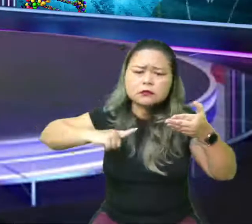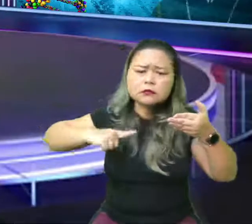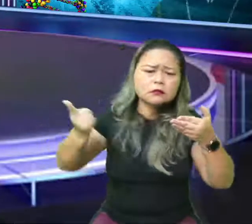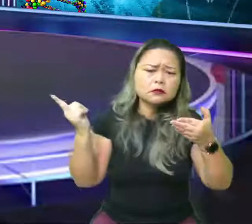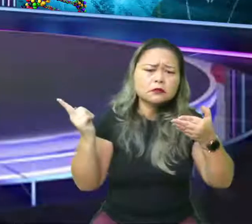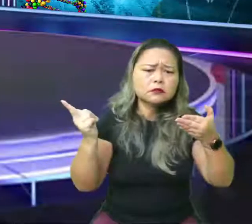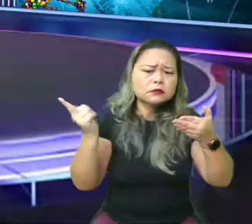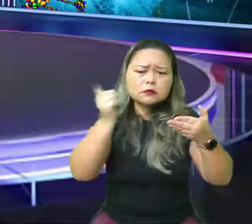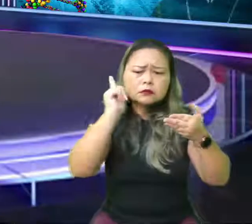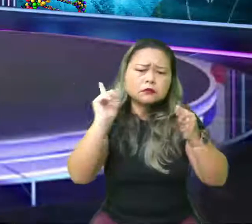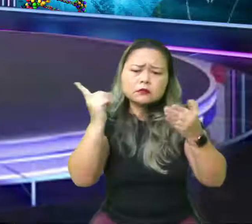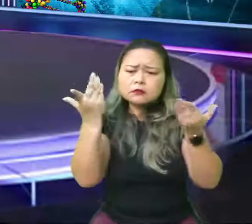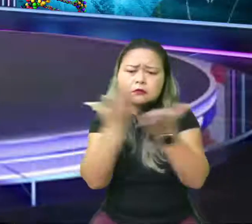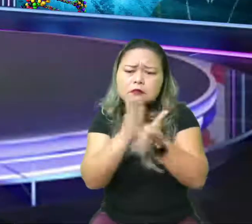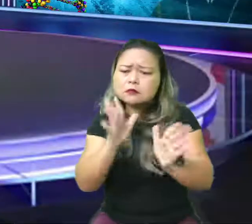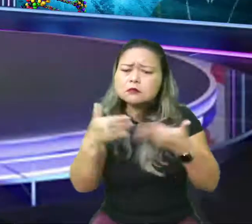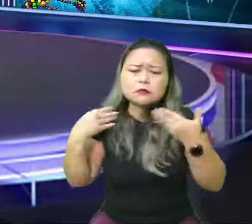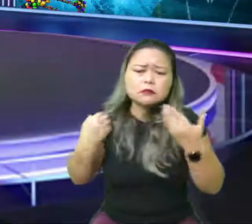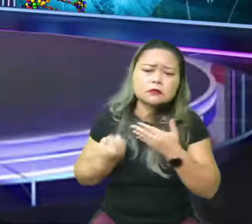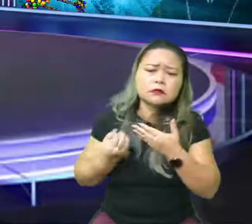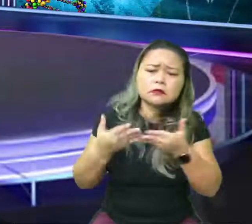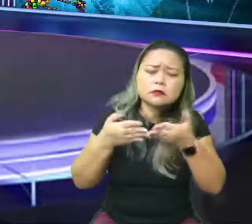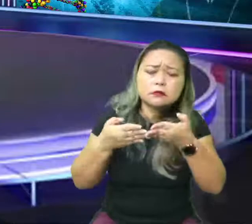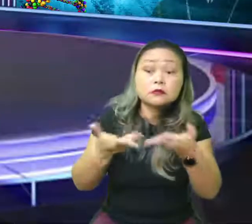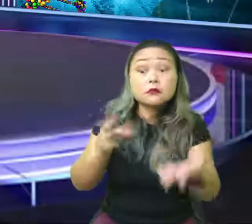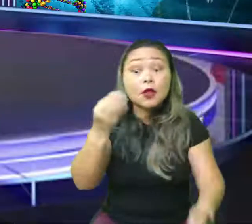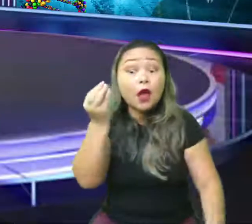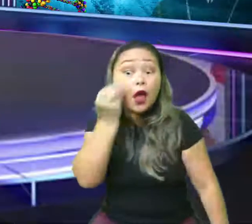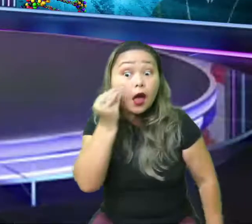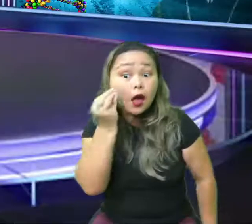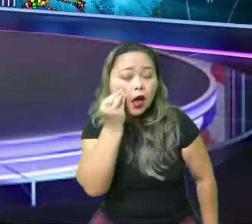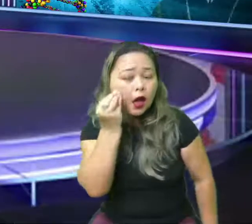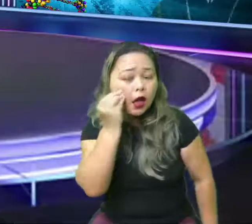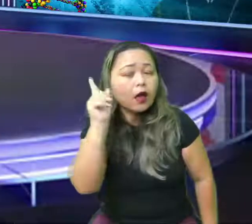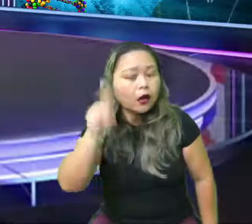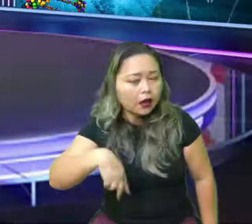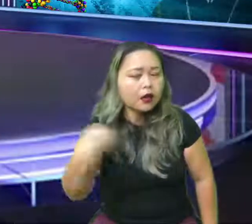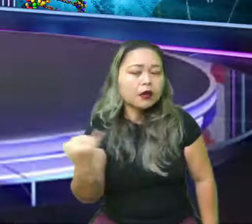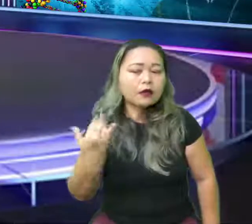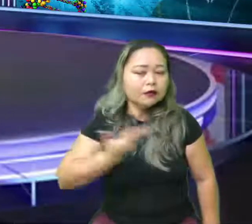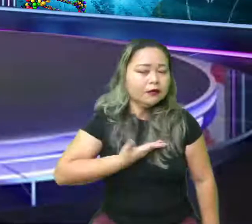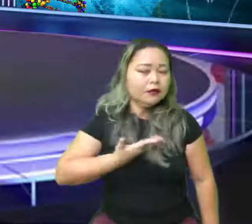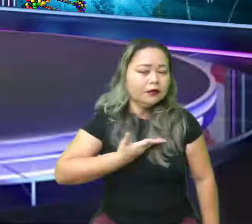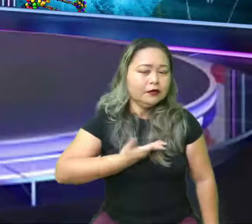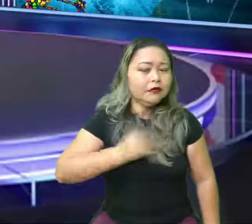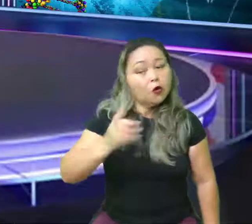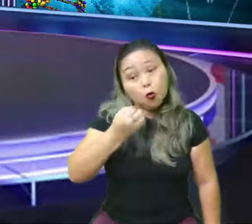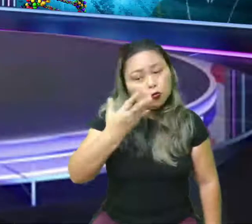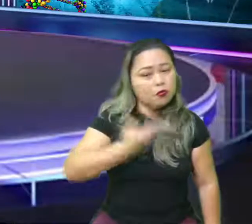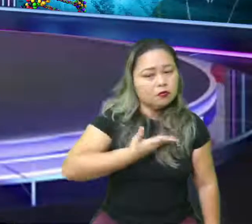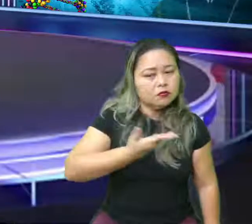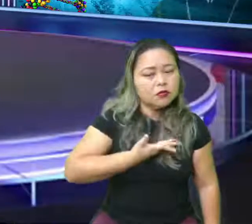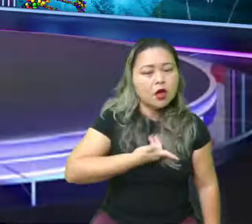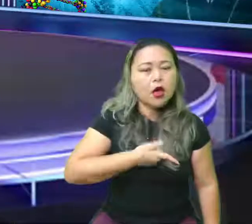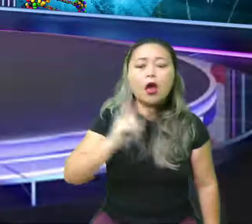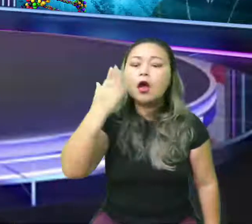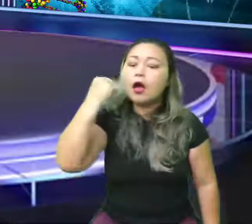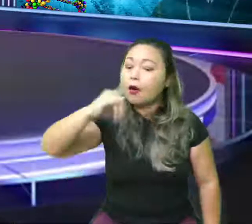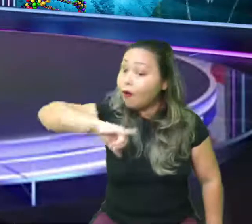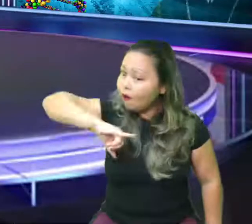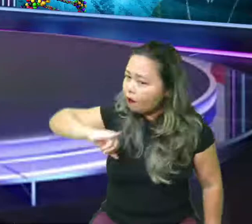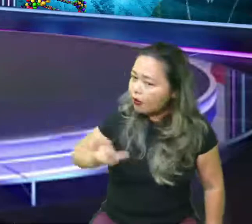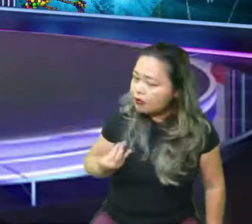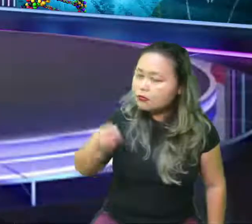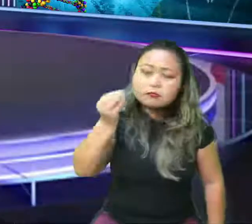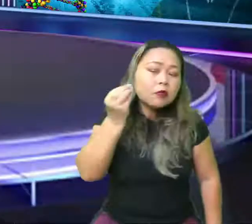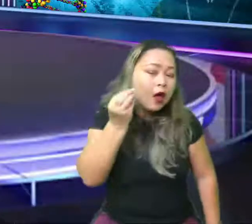conseguir terminar a viagem. E aí, olha a oportunidade, está vendo como é importante ser amigo, um bom amigo, e saber aproveitar